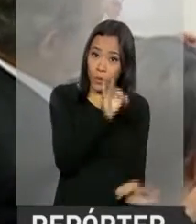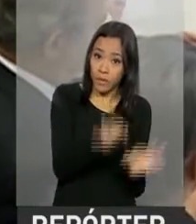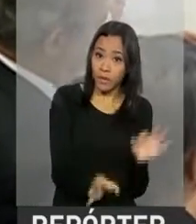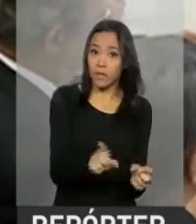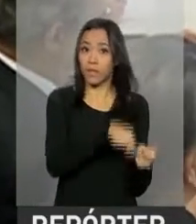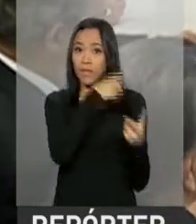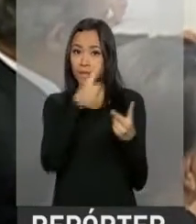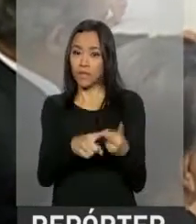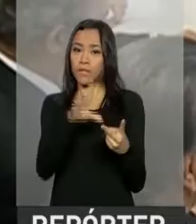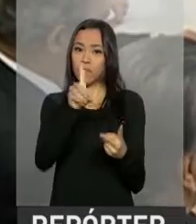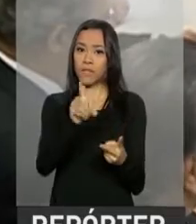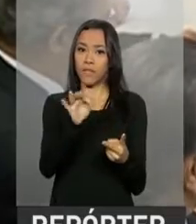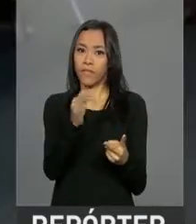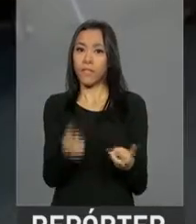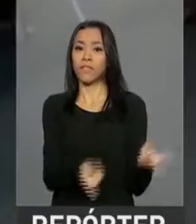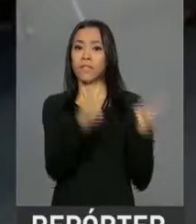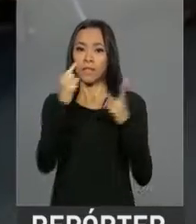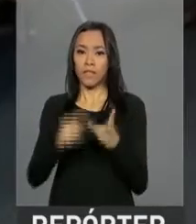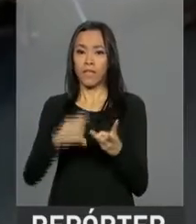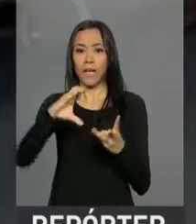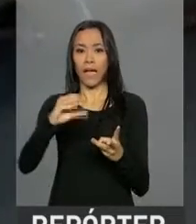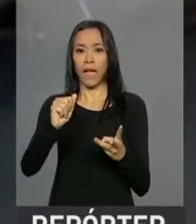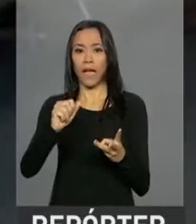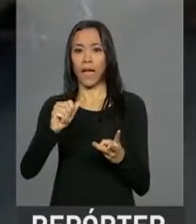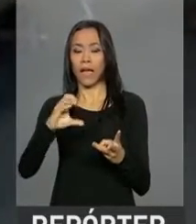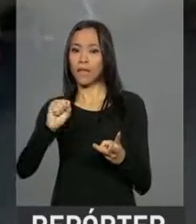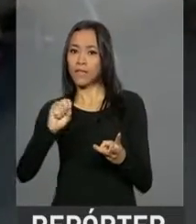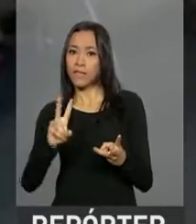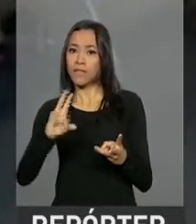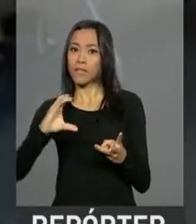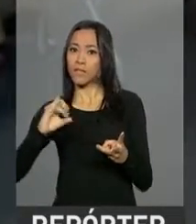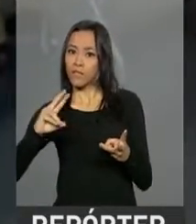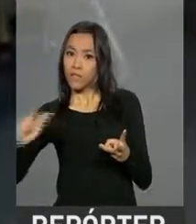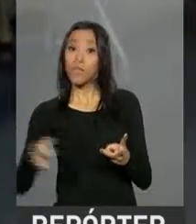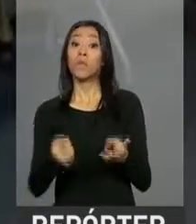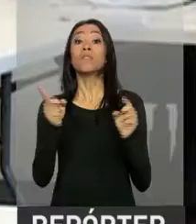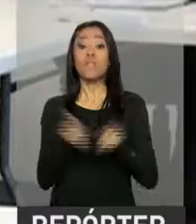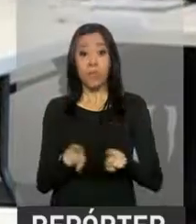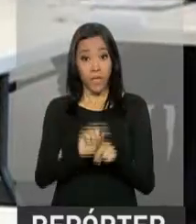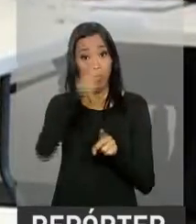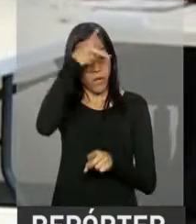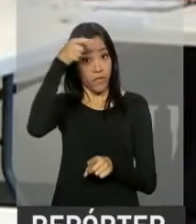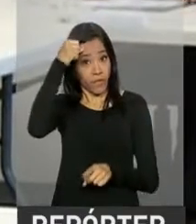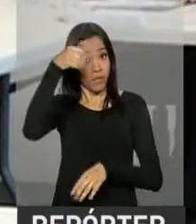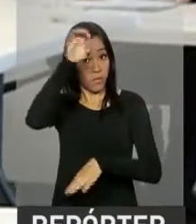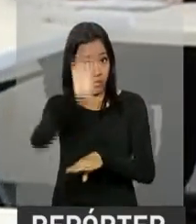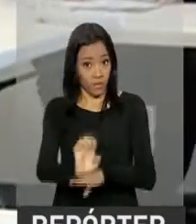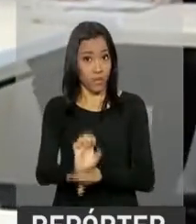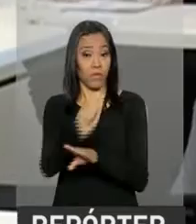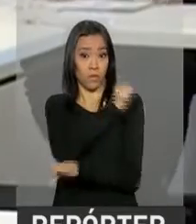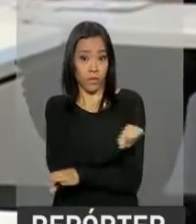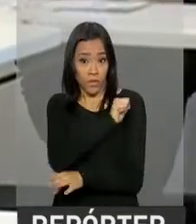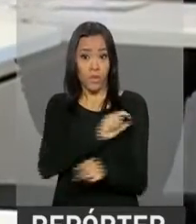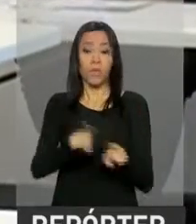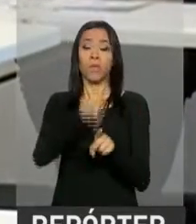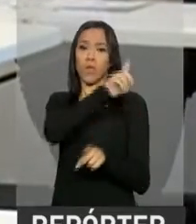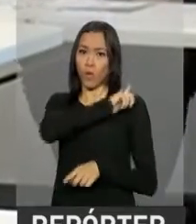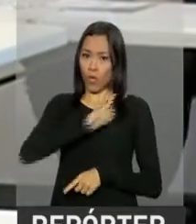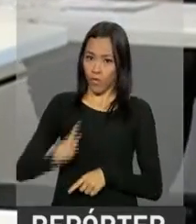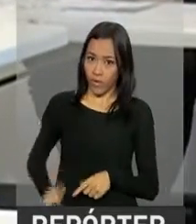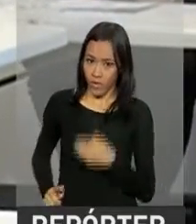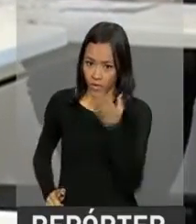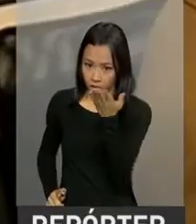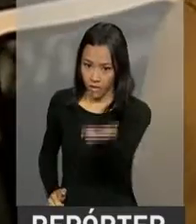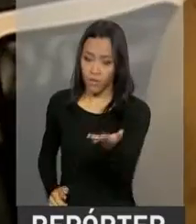defesa e casa civil além do prefeito do rio de janeiro eduardo paes do governador licenciado do estado luiz